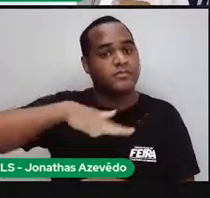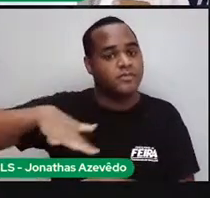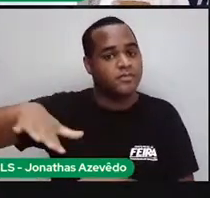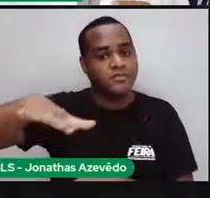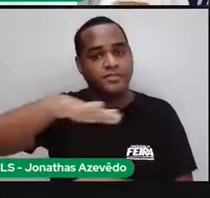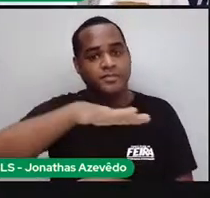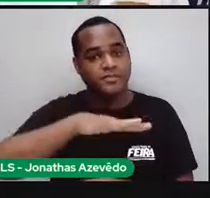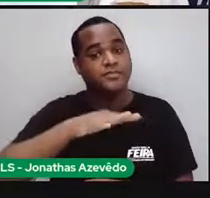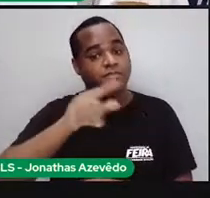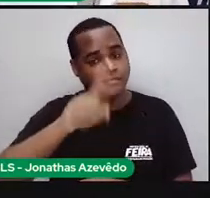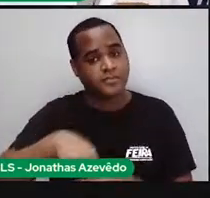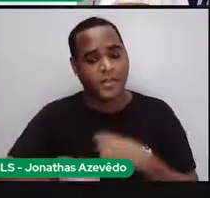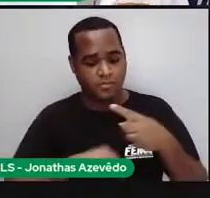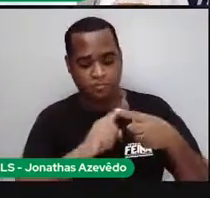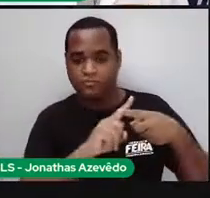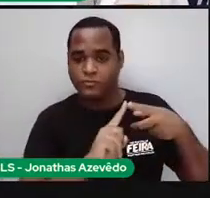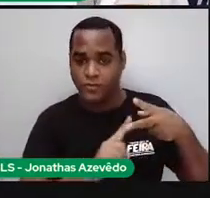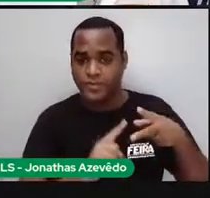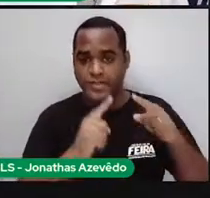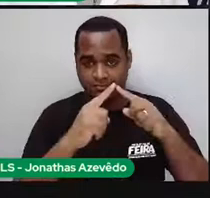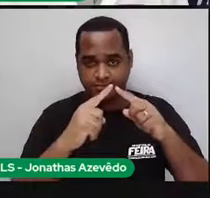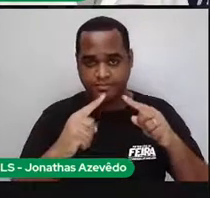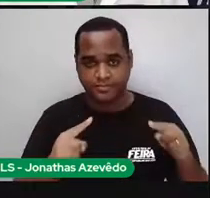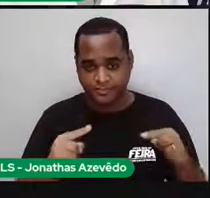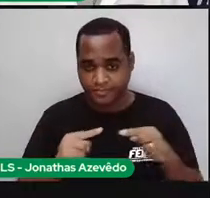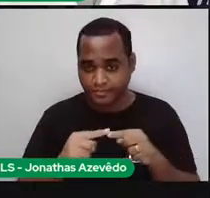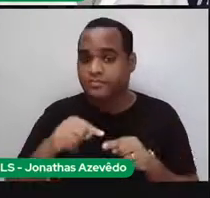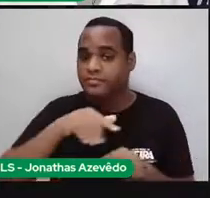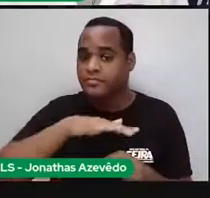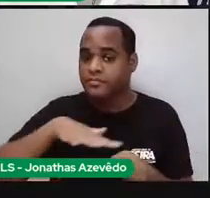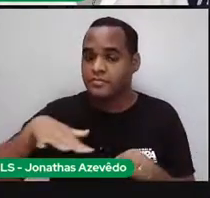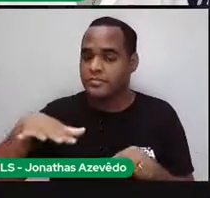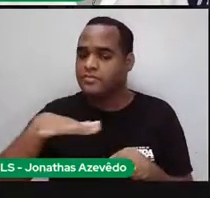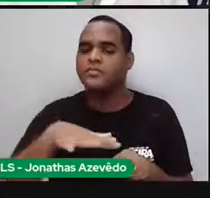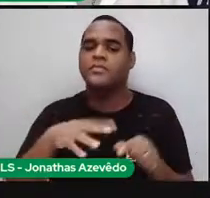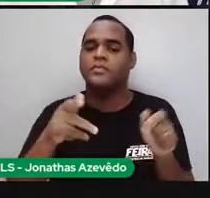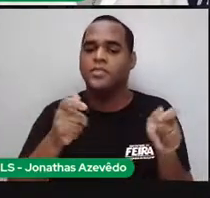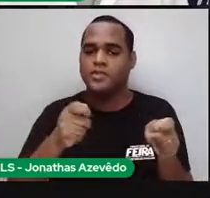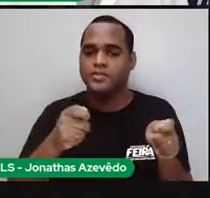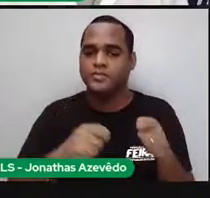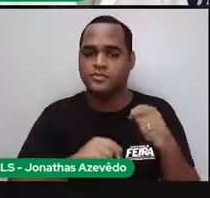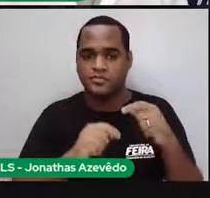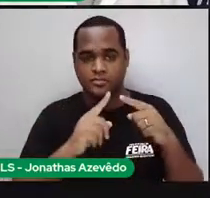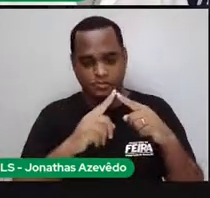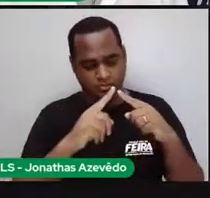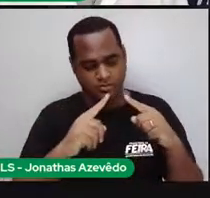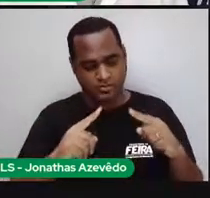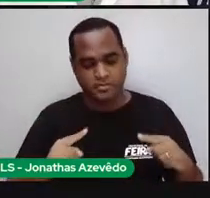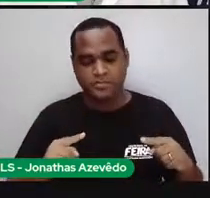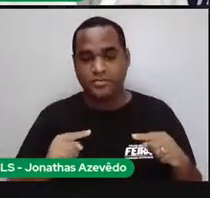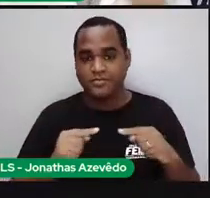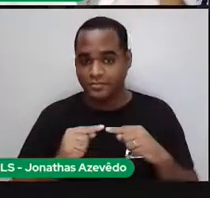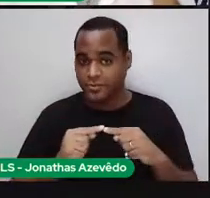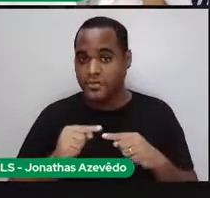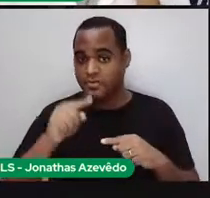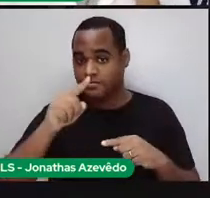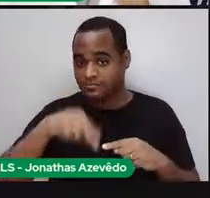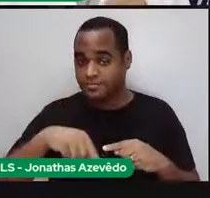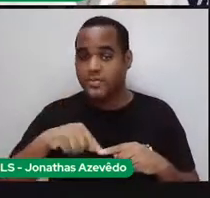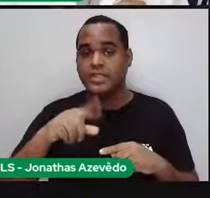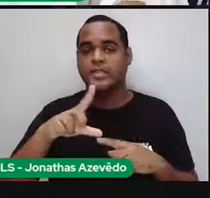para os dois triângulos a área para os dois triângulos